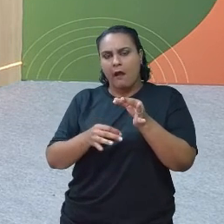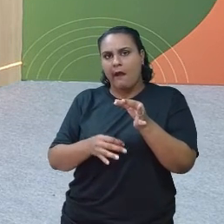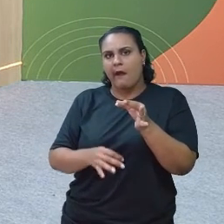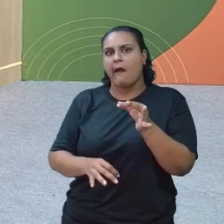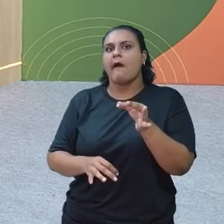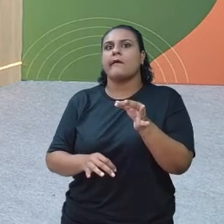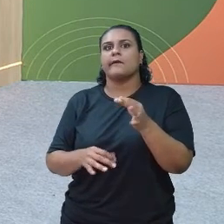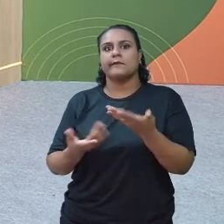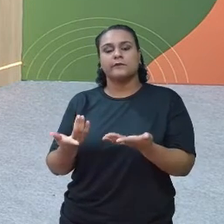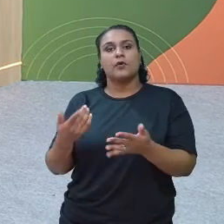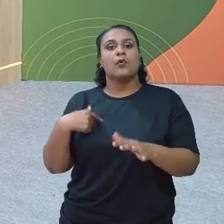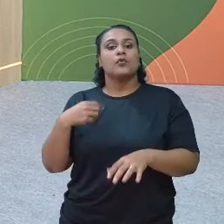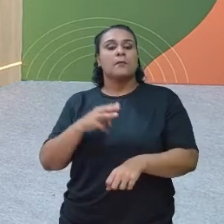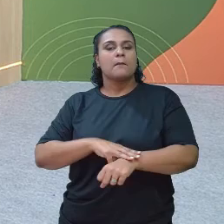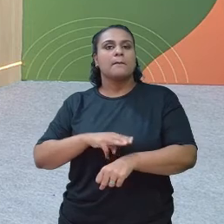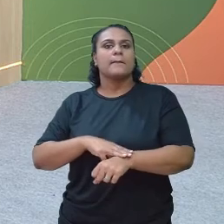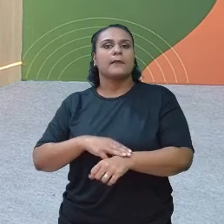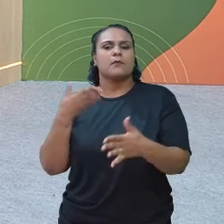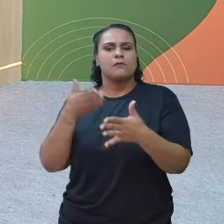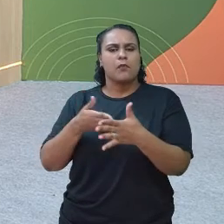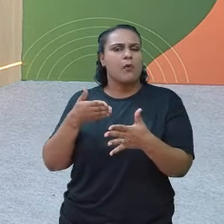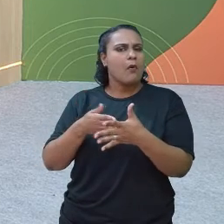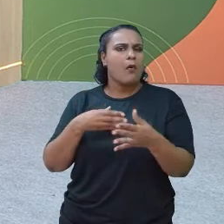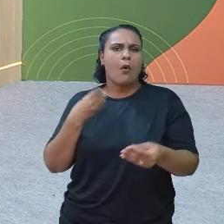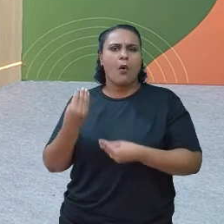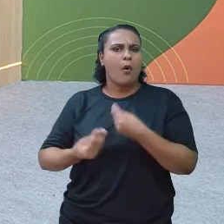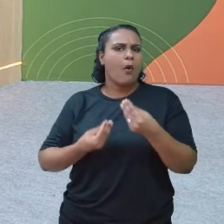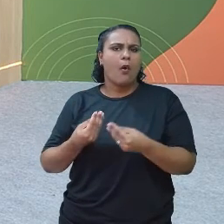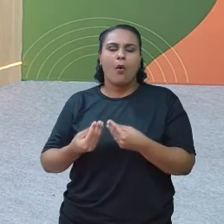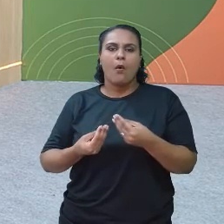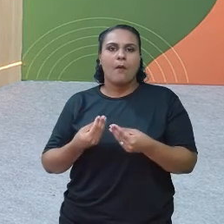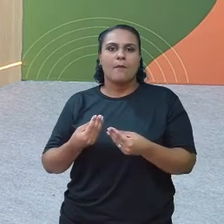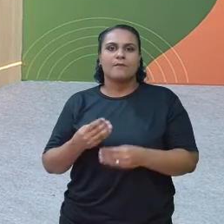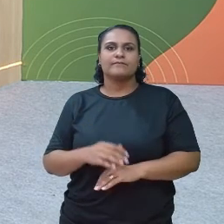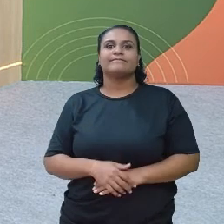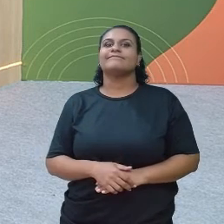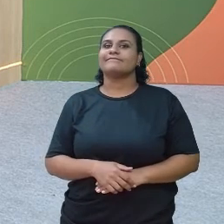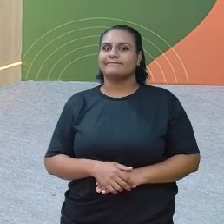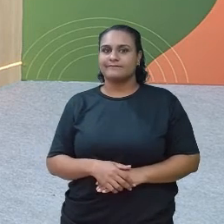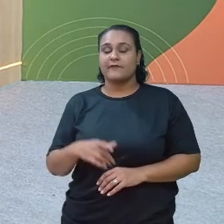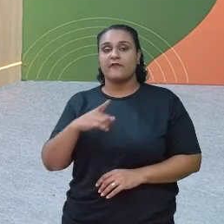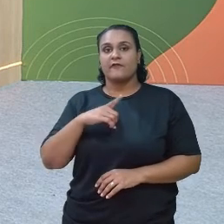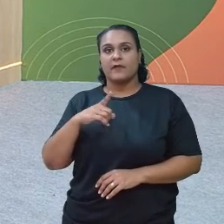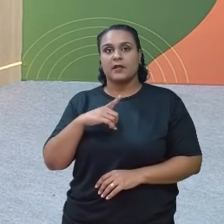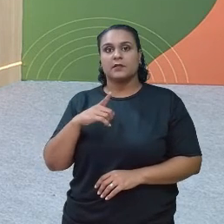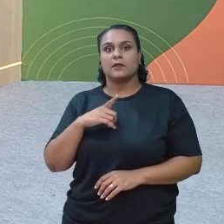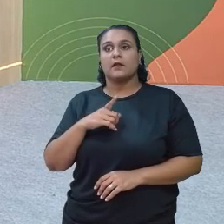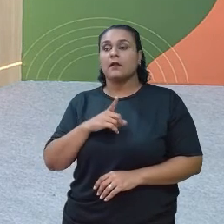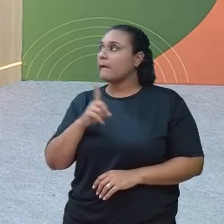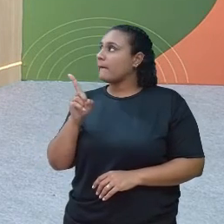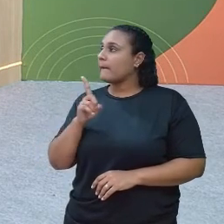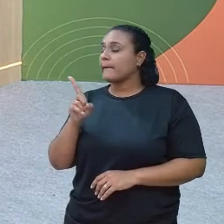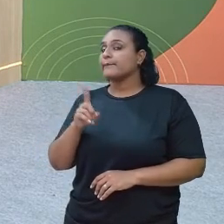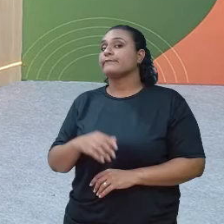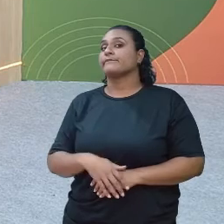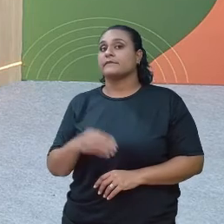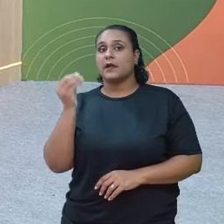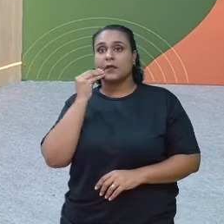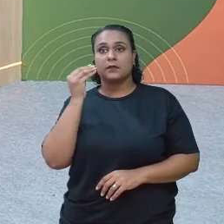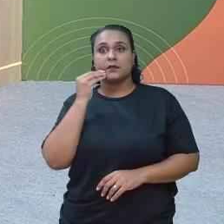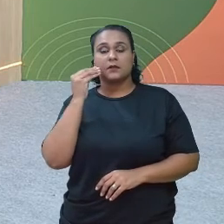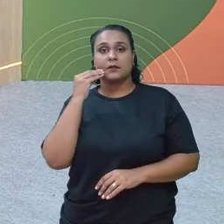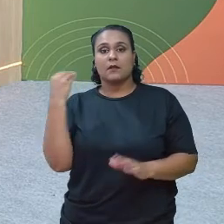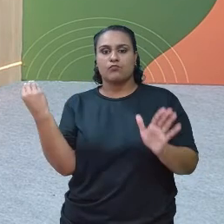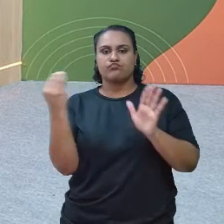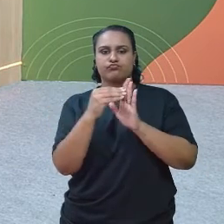temos restrições. Como é que são essas restrições? Tá certo? A gente vai pegar ainda essa situação e vai tentar colocar